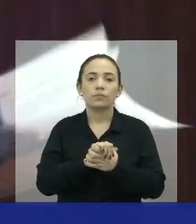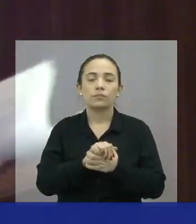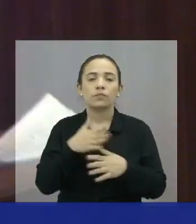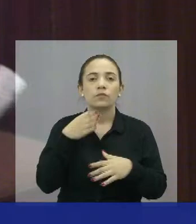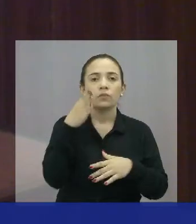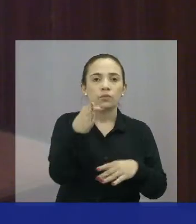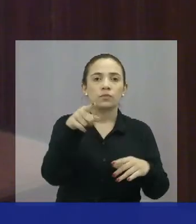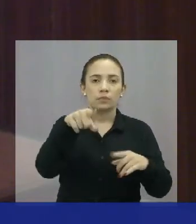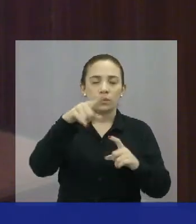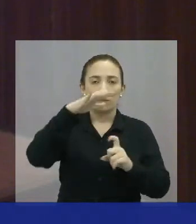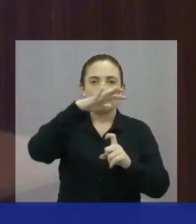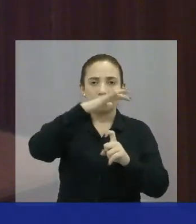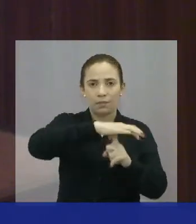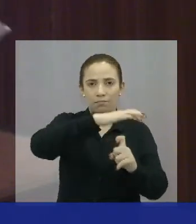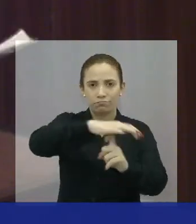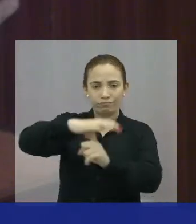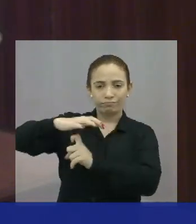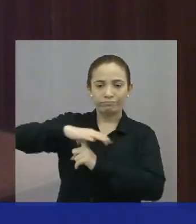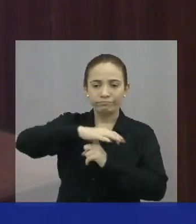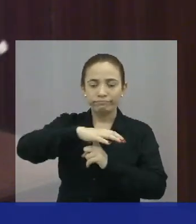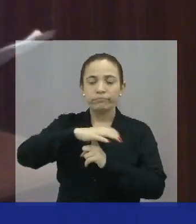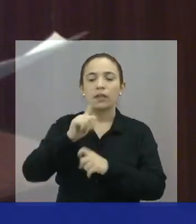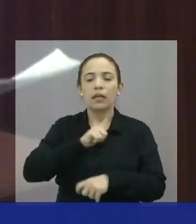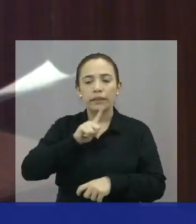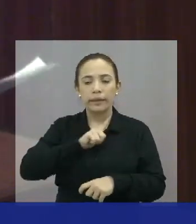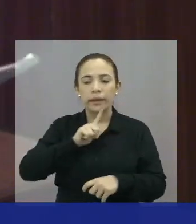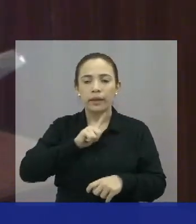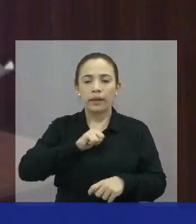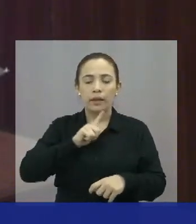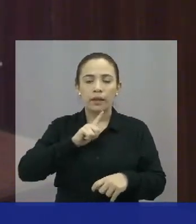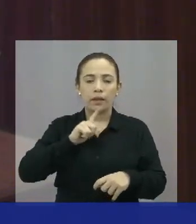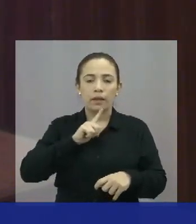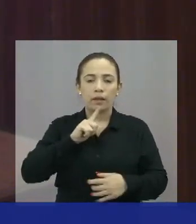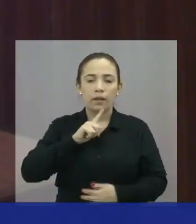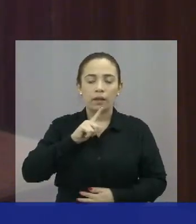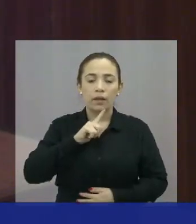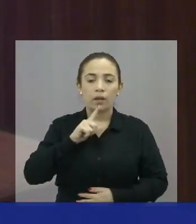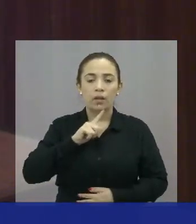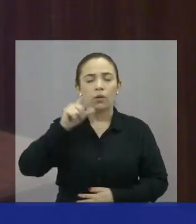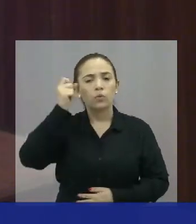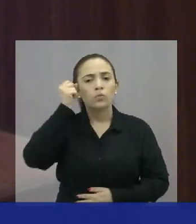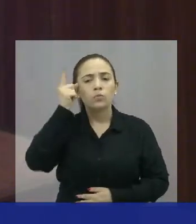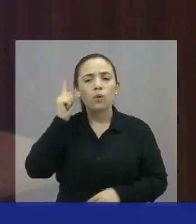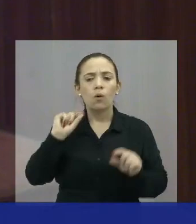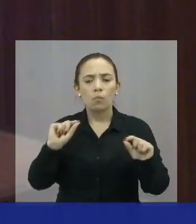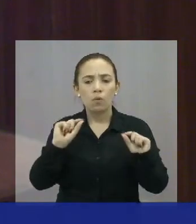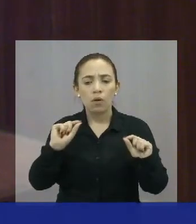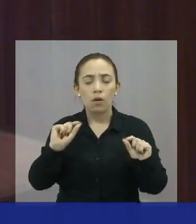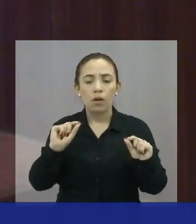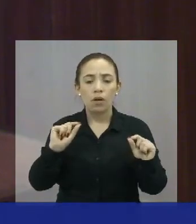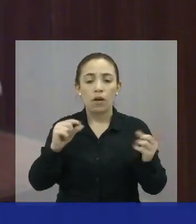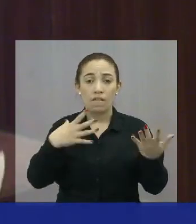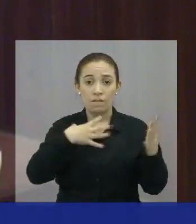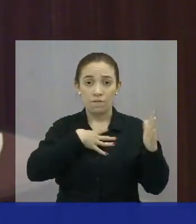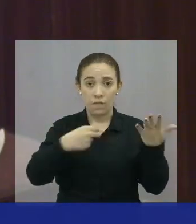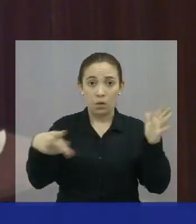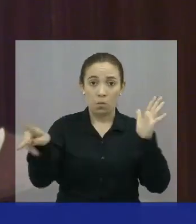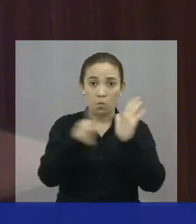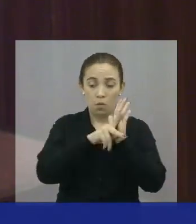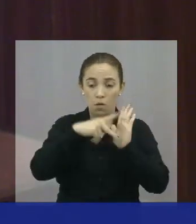numa outra barraca lá, onde era necessário fazer um abrigo. Só que nós soubemos que o filho do